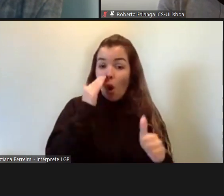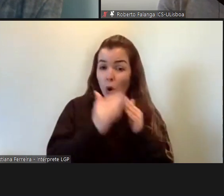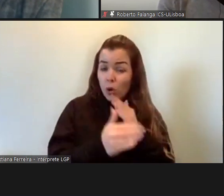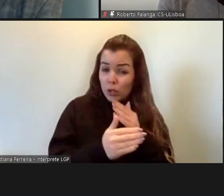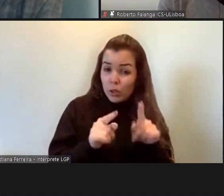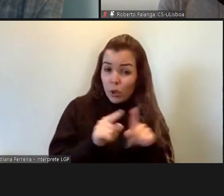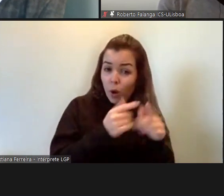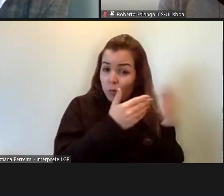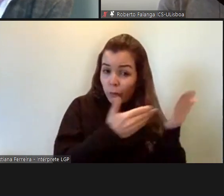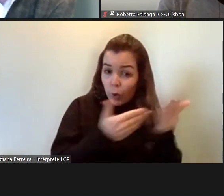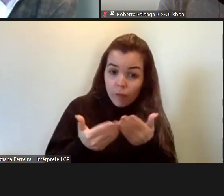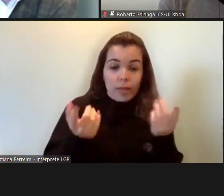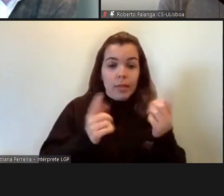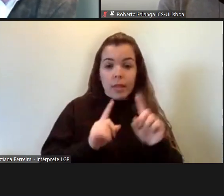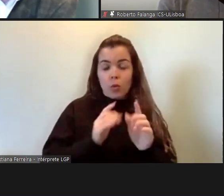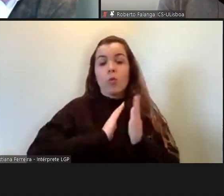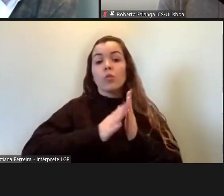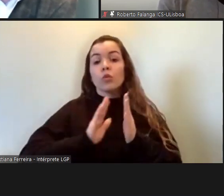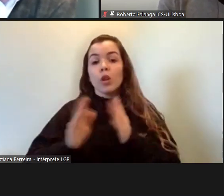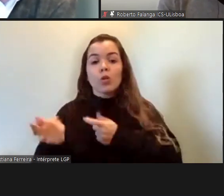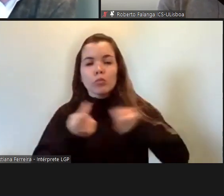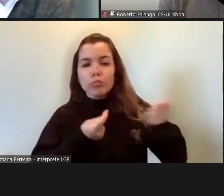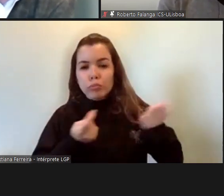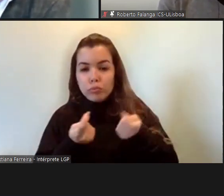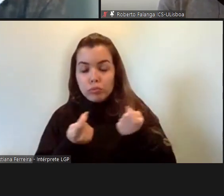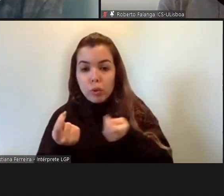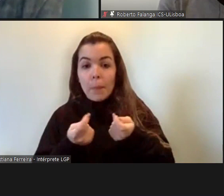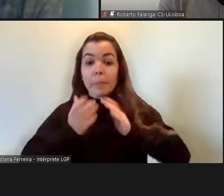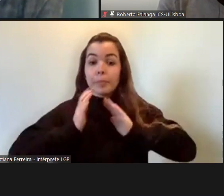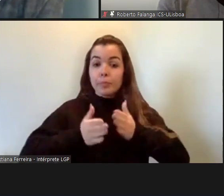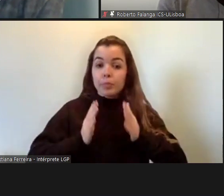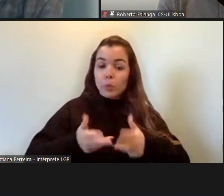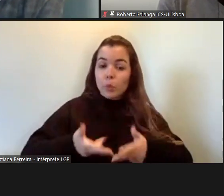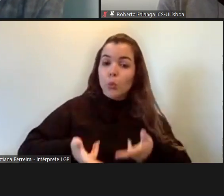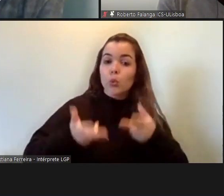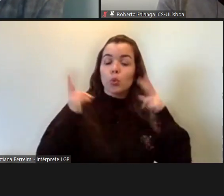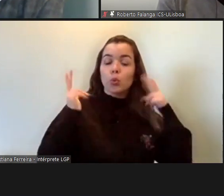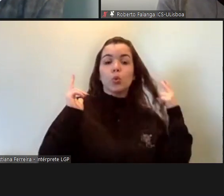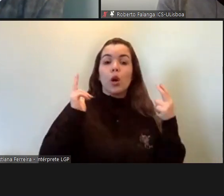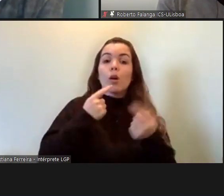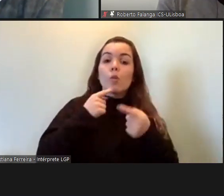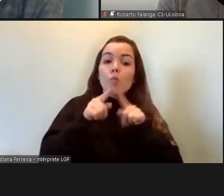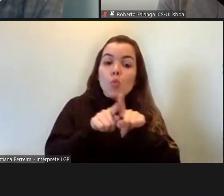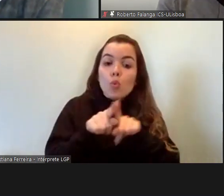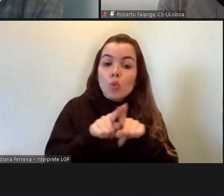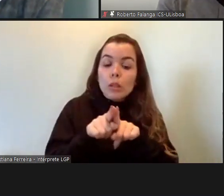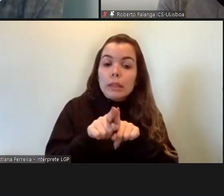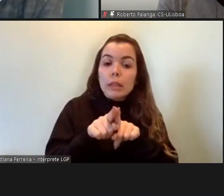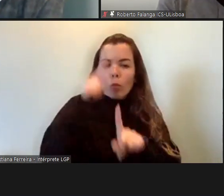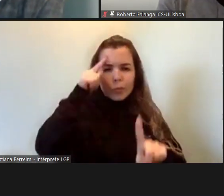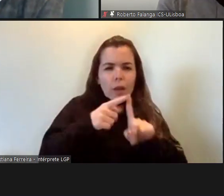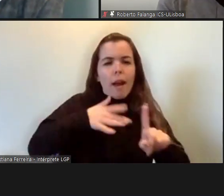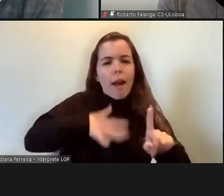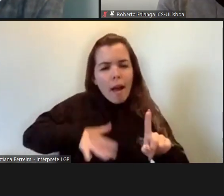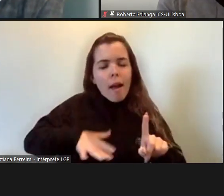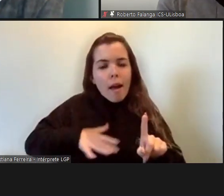processos organizados, são processos que requerem que haja disposição política para que